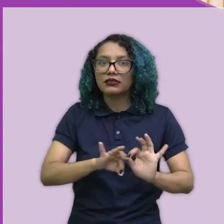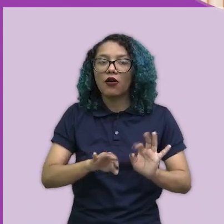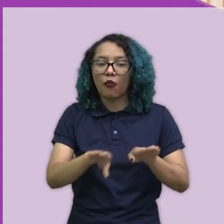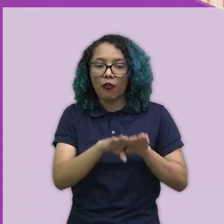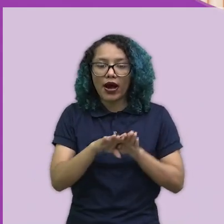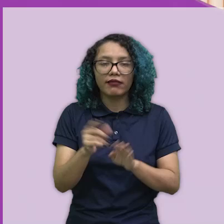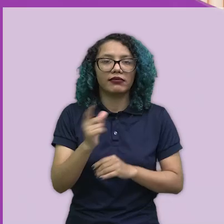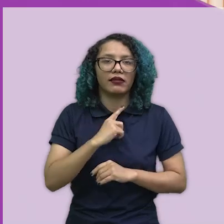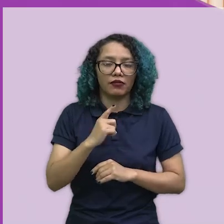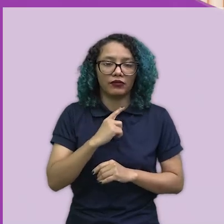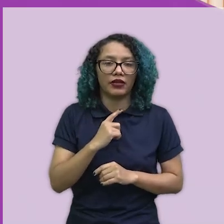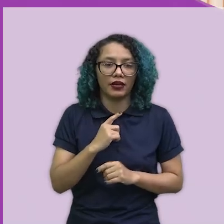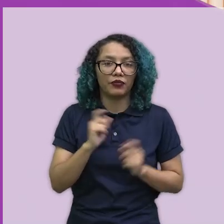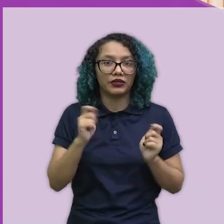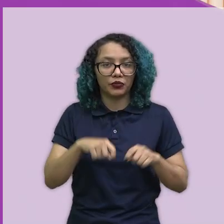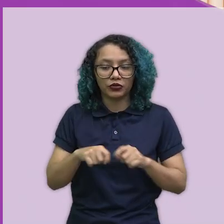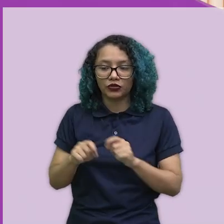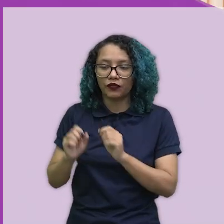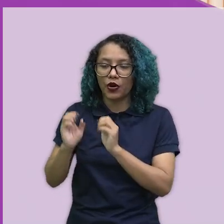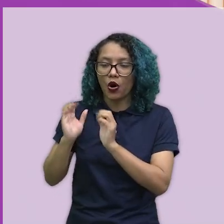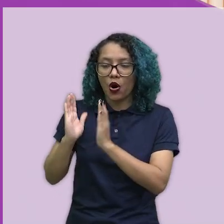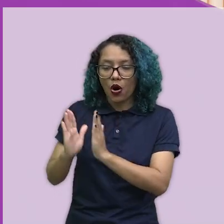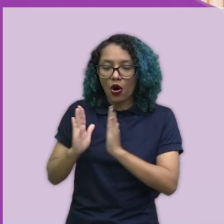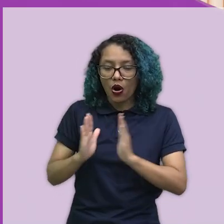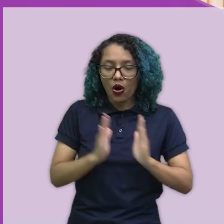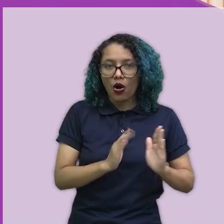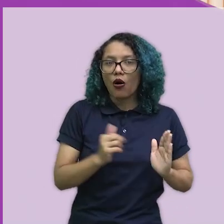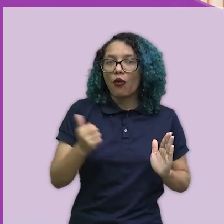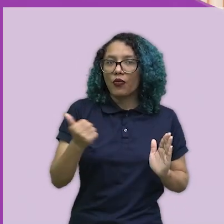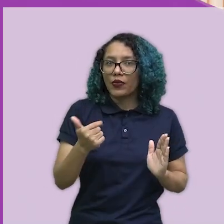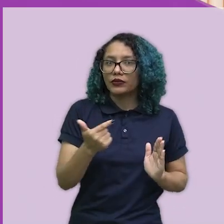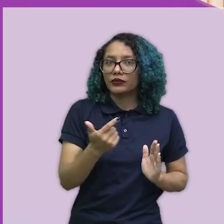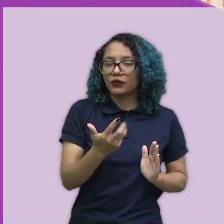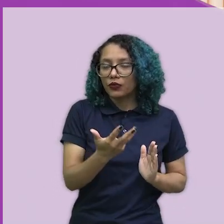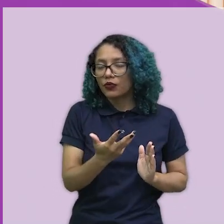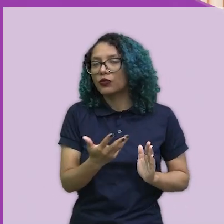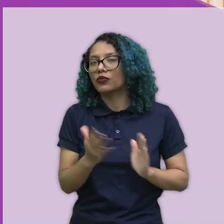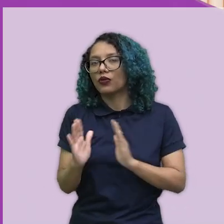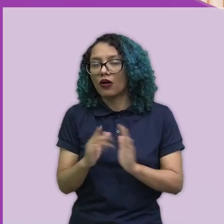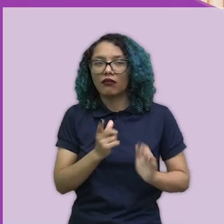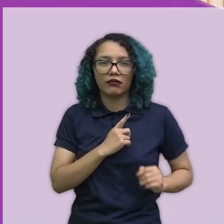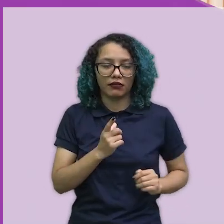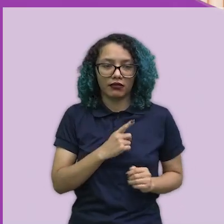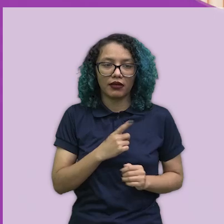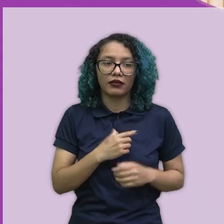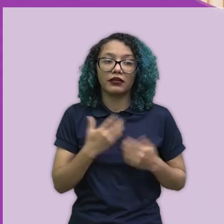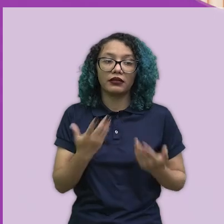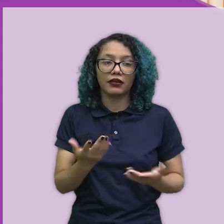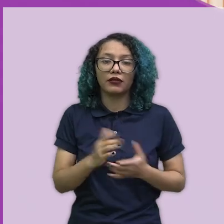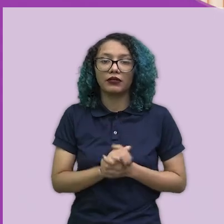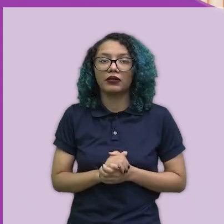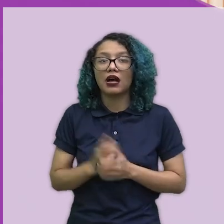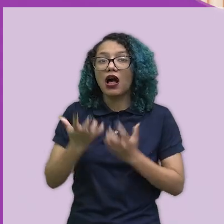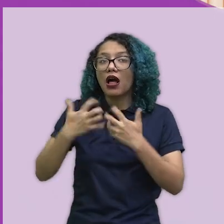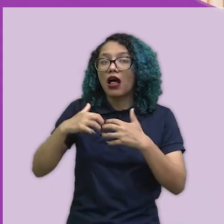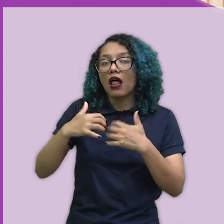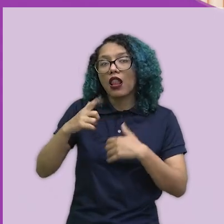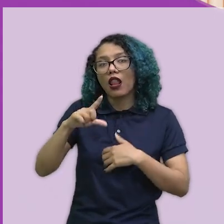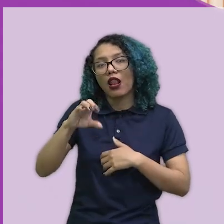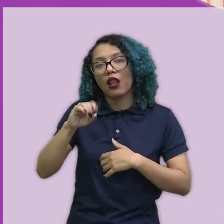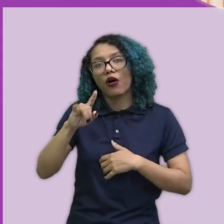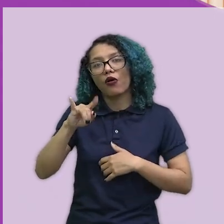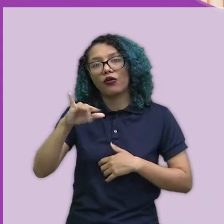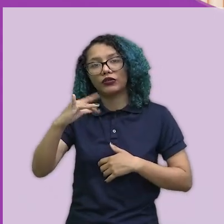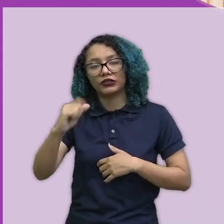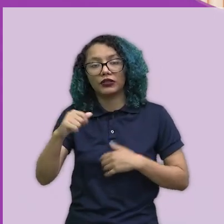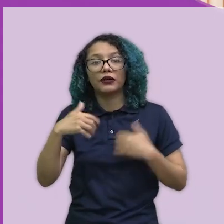que essa sequência tenha uma lógica, tenha um porquê, tá? Nesse caso específico, a lógica é somar